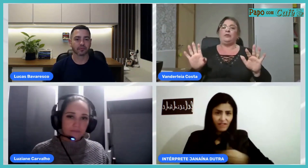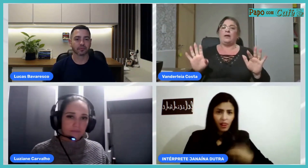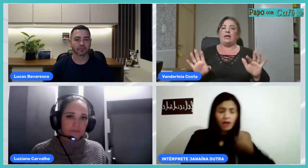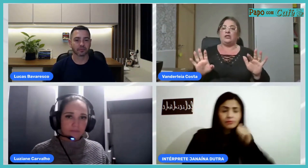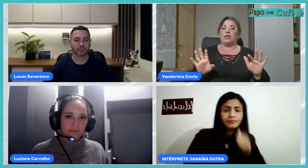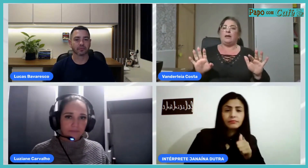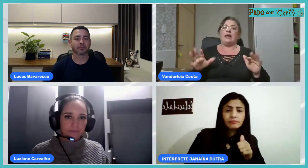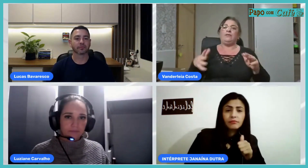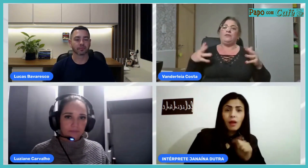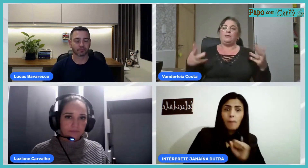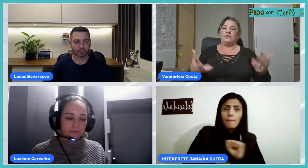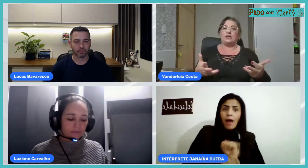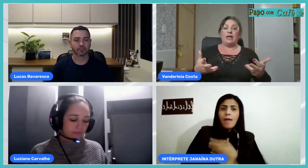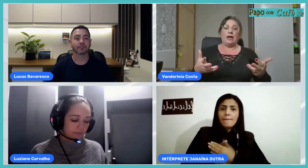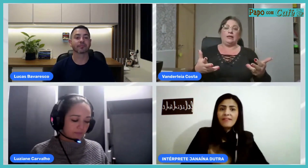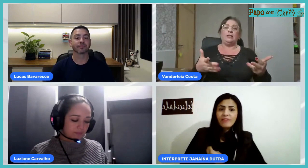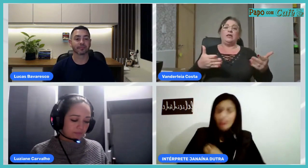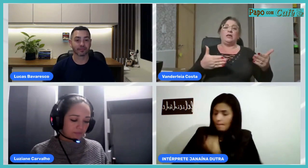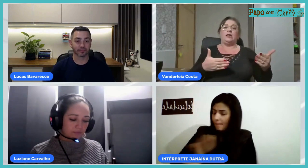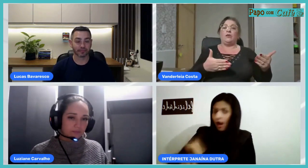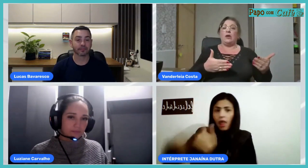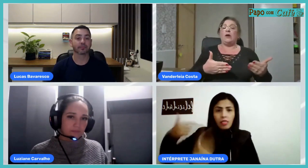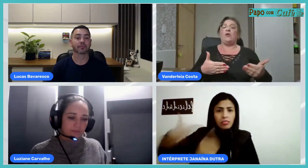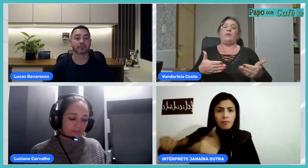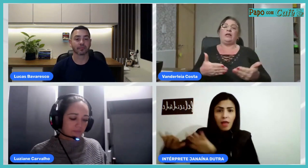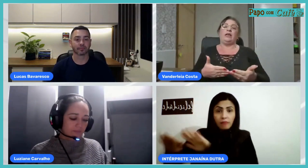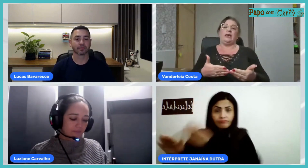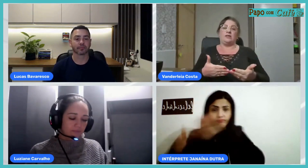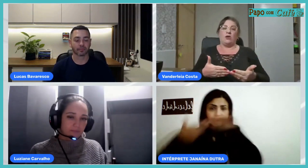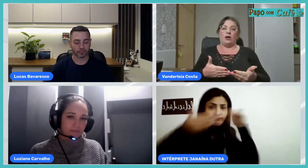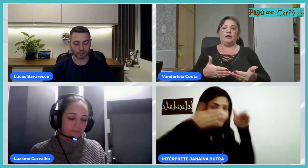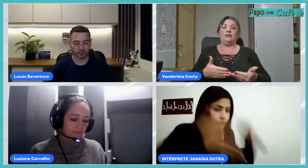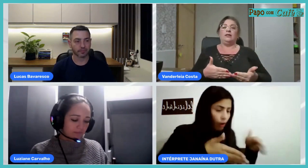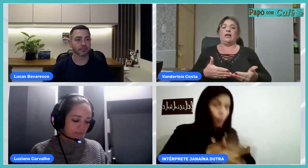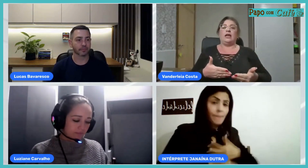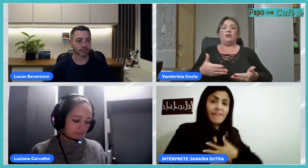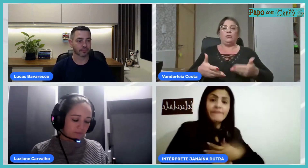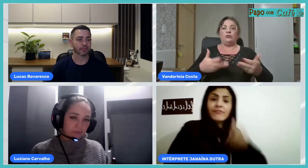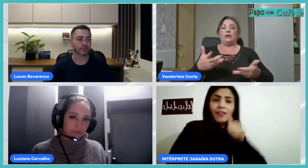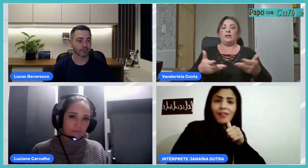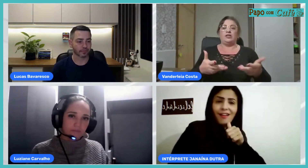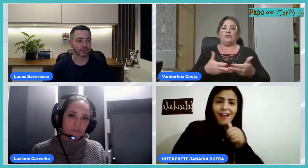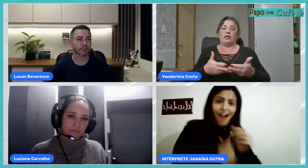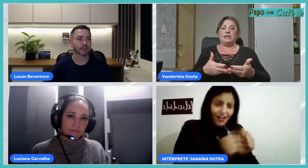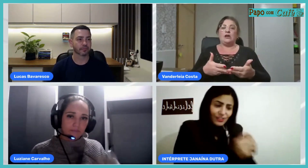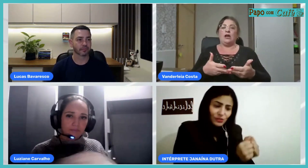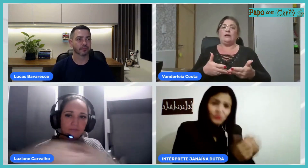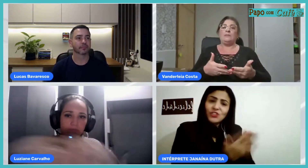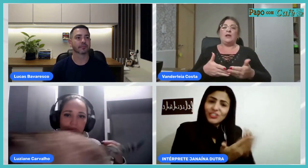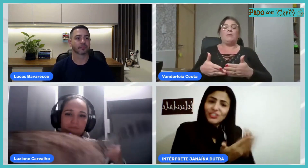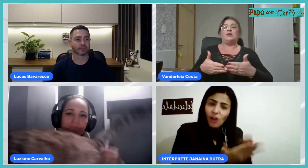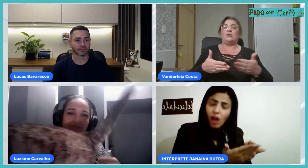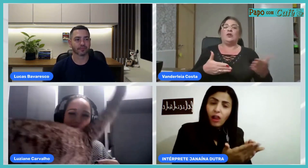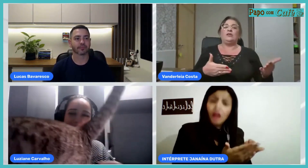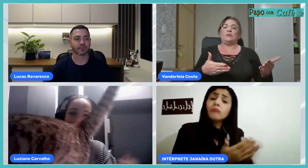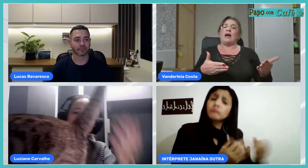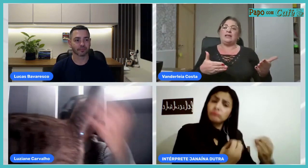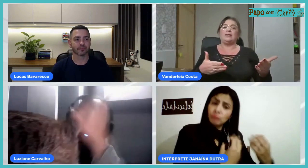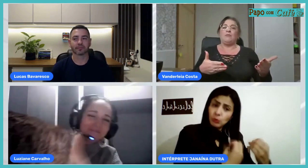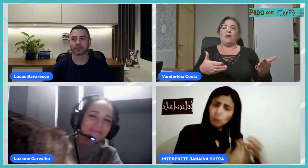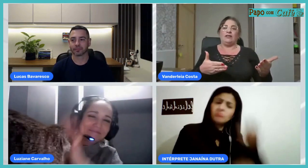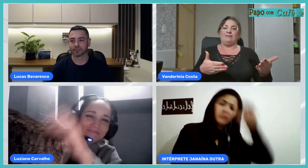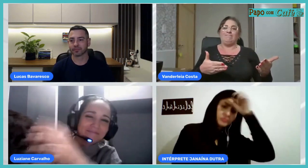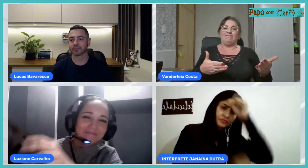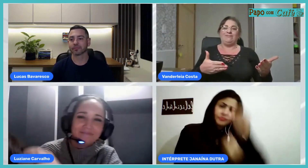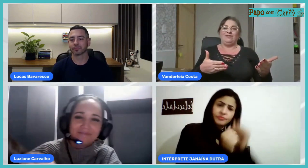parei a minha vida, eu parei de trabalhar e vivi em função dela. Então, eu acompanhei a escola, né? E tudo que aprendi foi na escola. Mas os outros